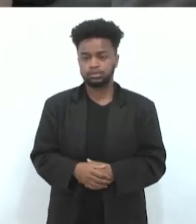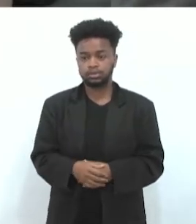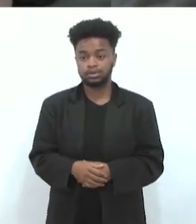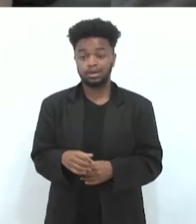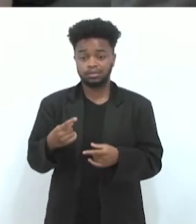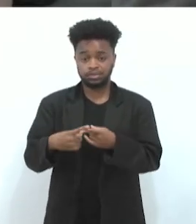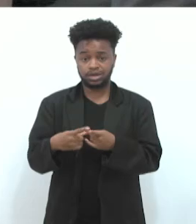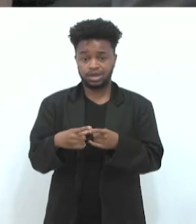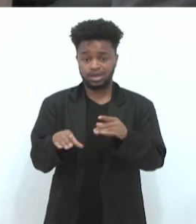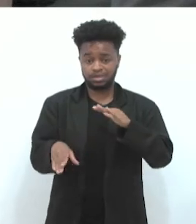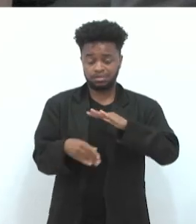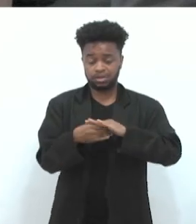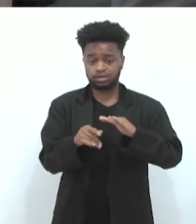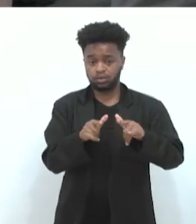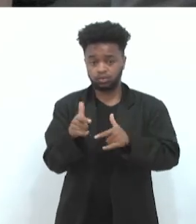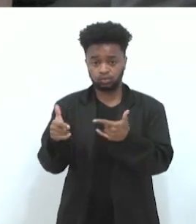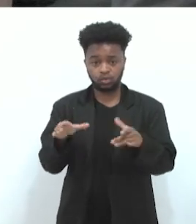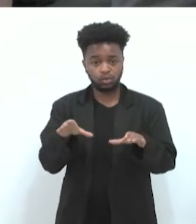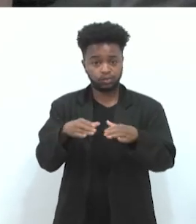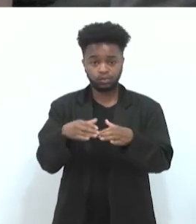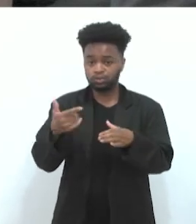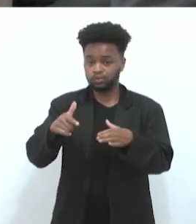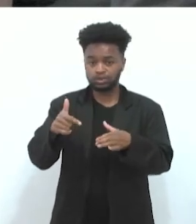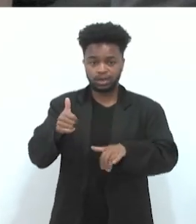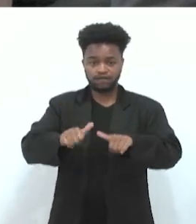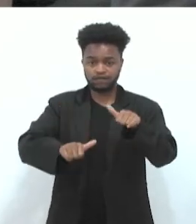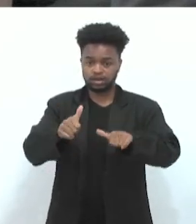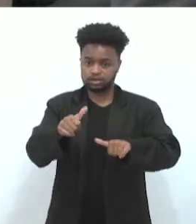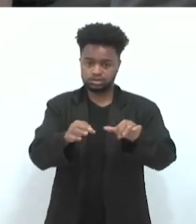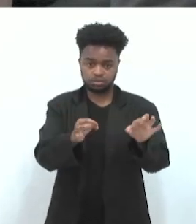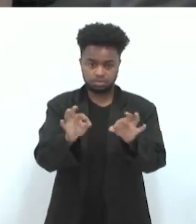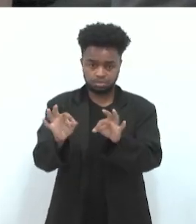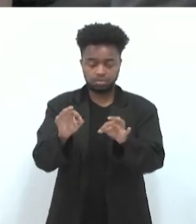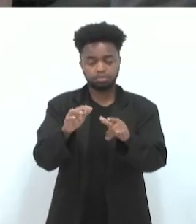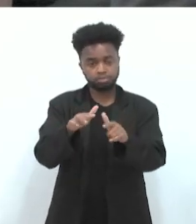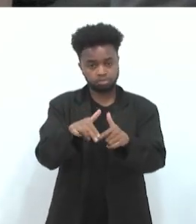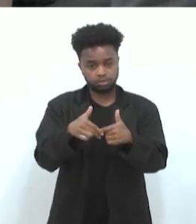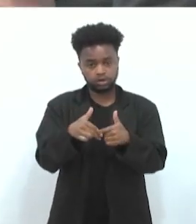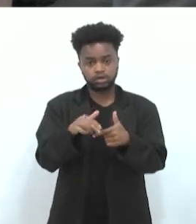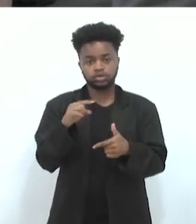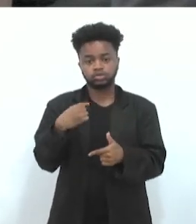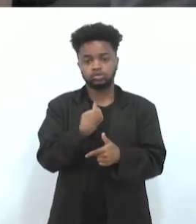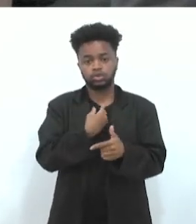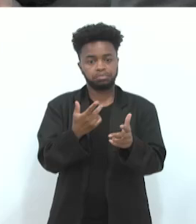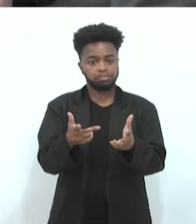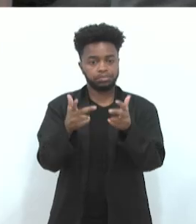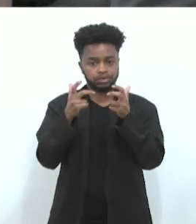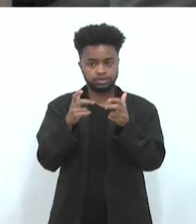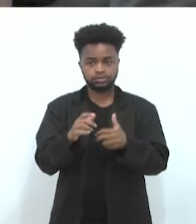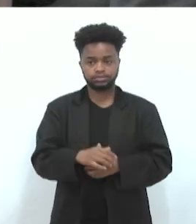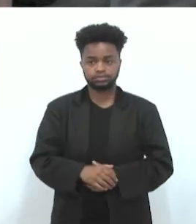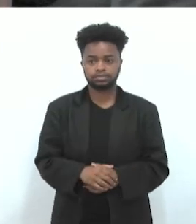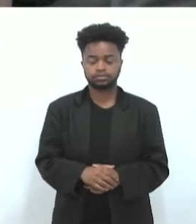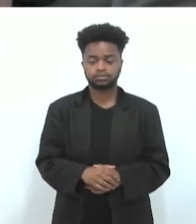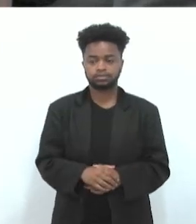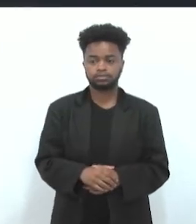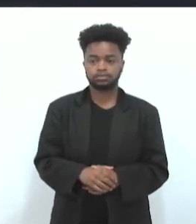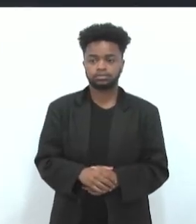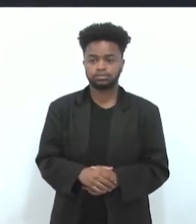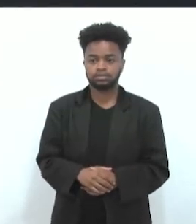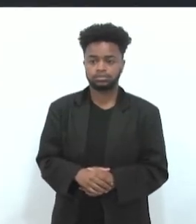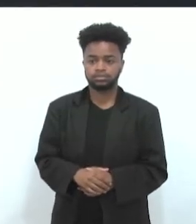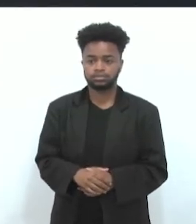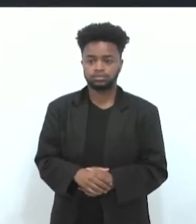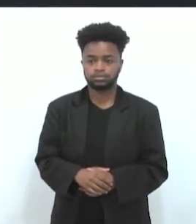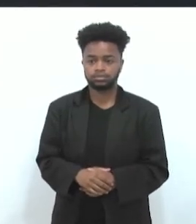emendas das comissões temáticas não são nem analisadas. É isso que a gente tem observado, né?